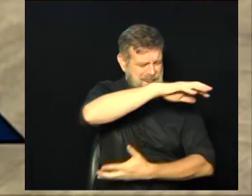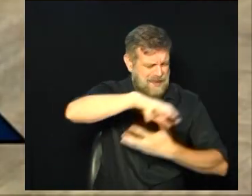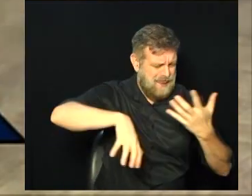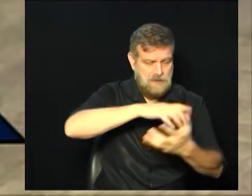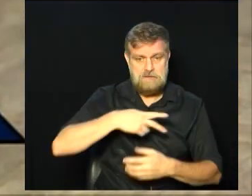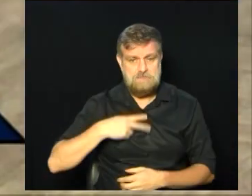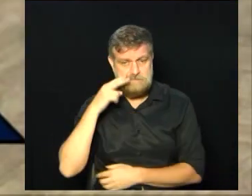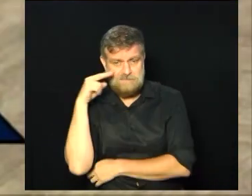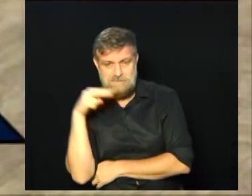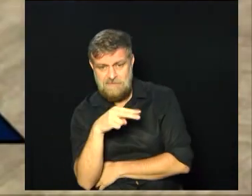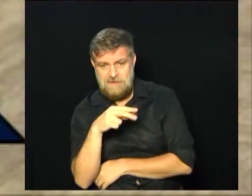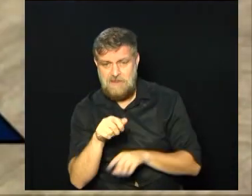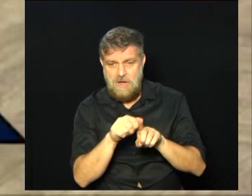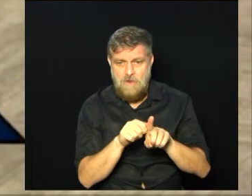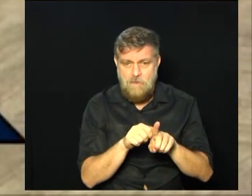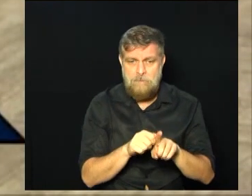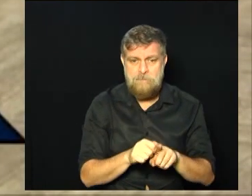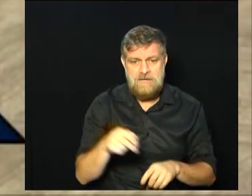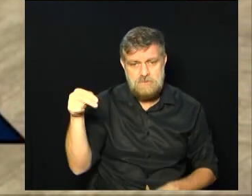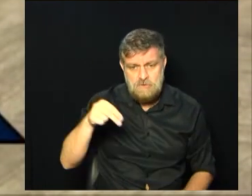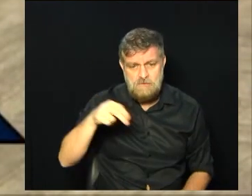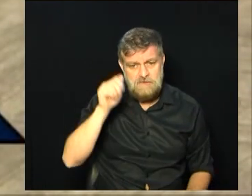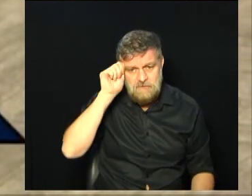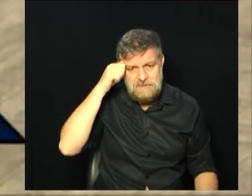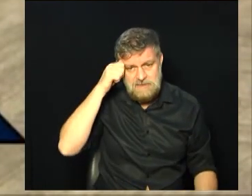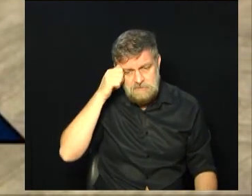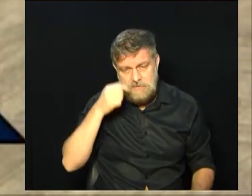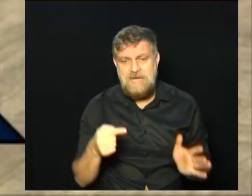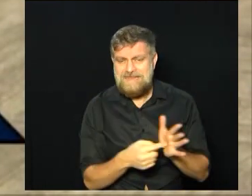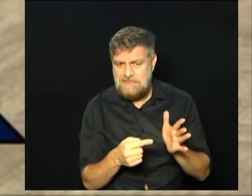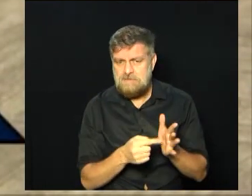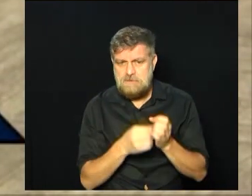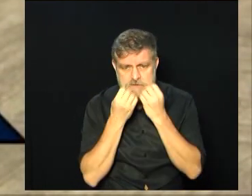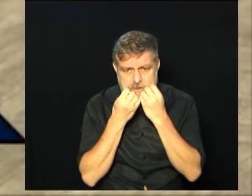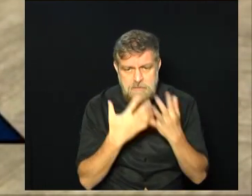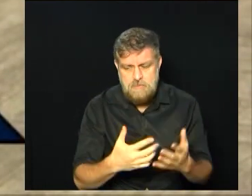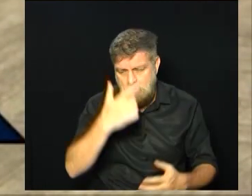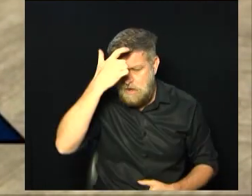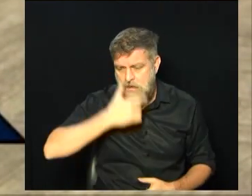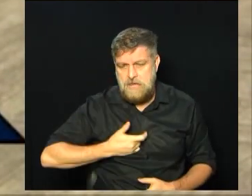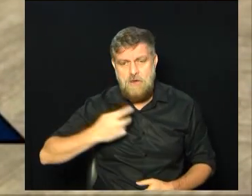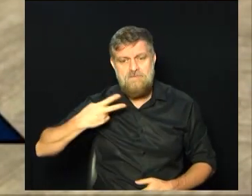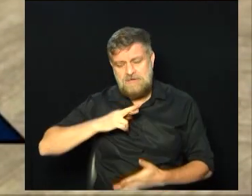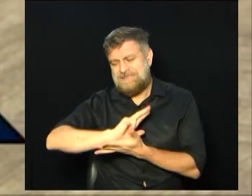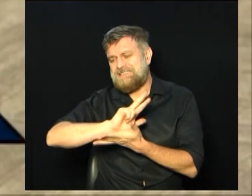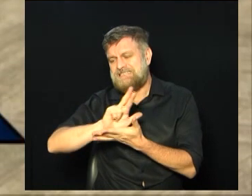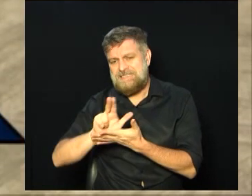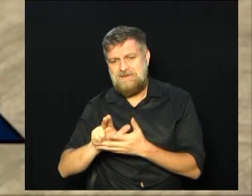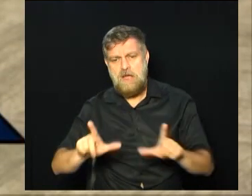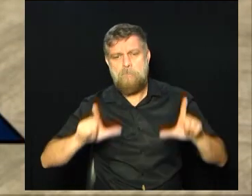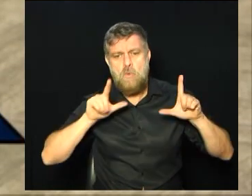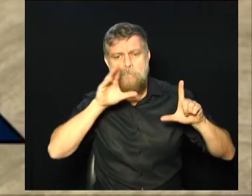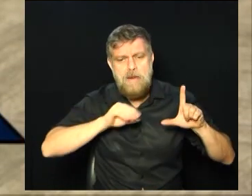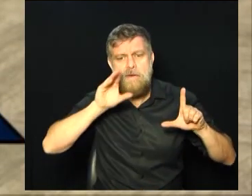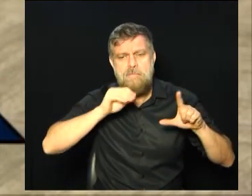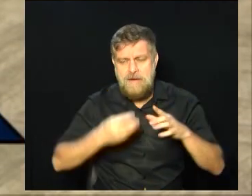vê isso, né, no Novembro Negro, a gente já denunciou aqui no plenário, né? Não só eu, mas diversos outros vereadores, que isso